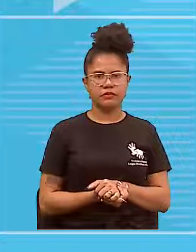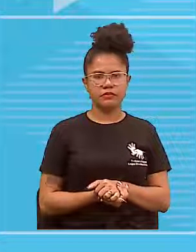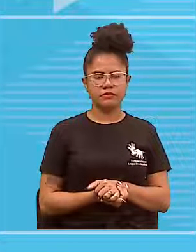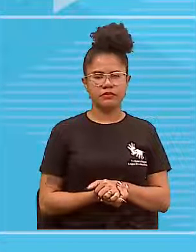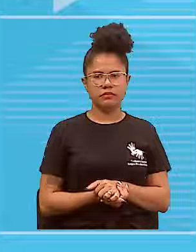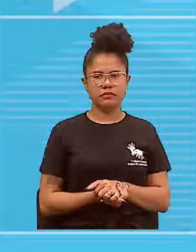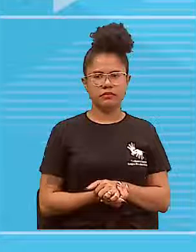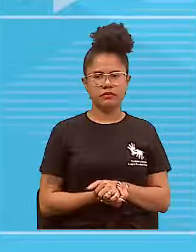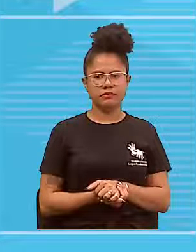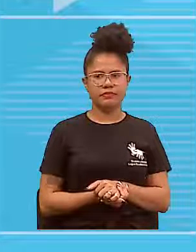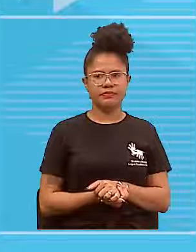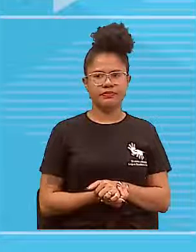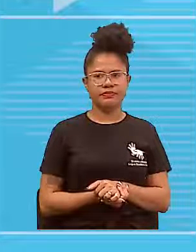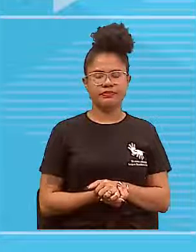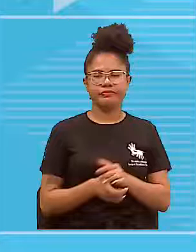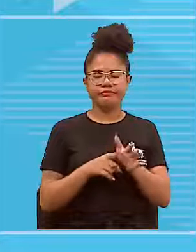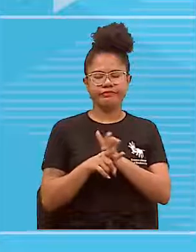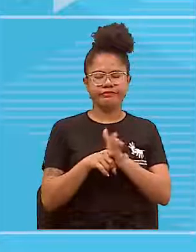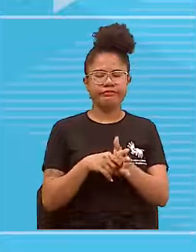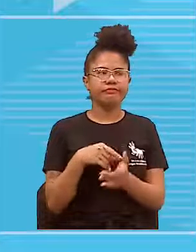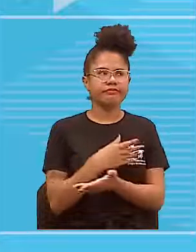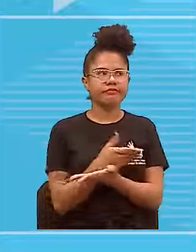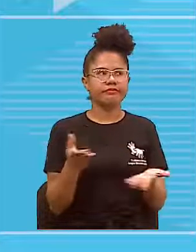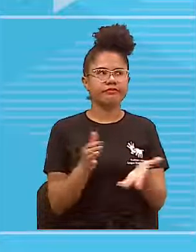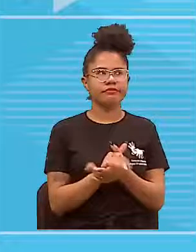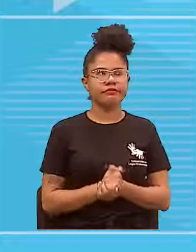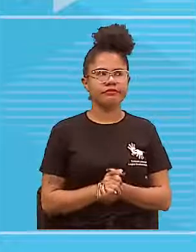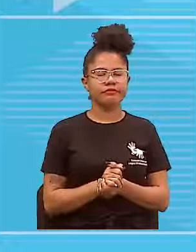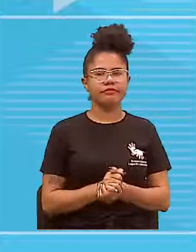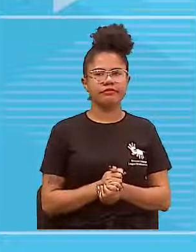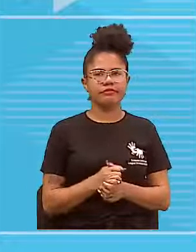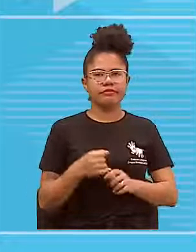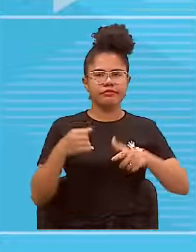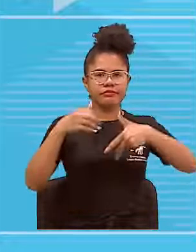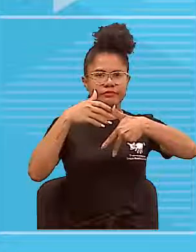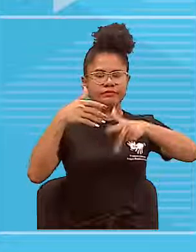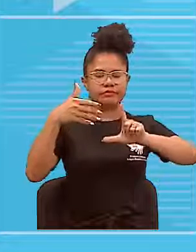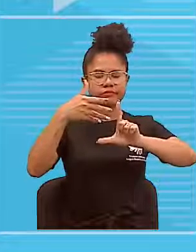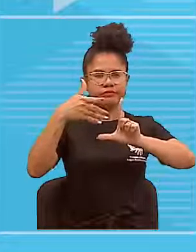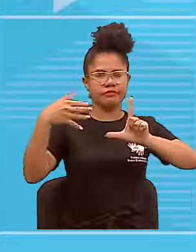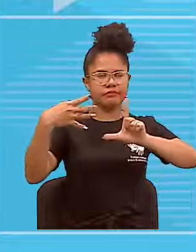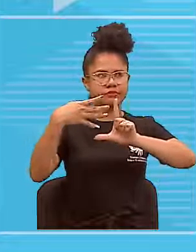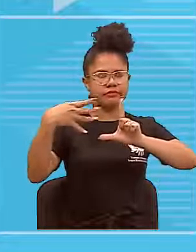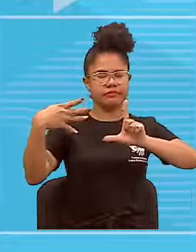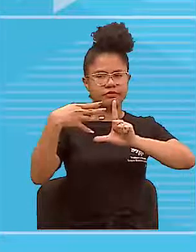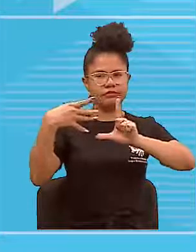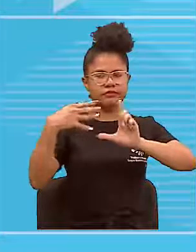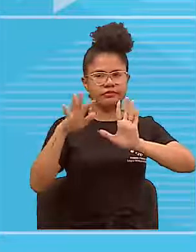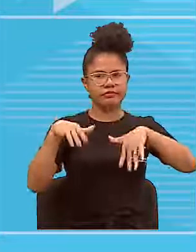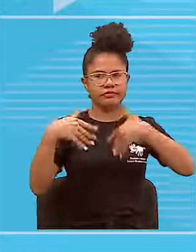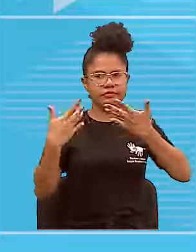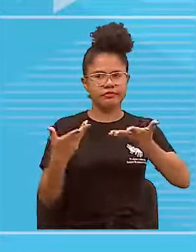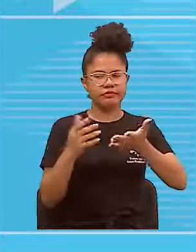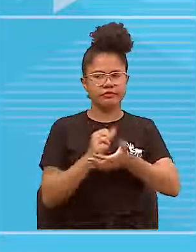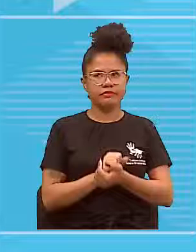um documentário para vocês assistirem na Netflix, chamado Dilema das